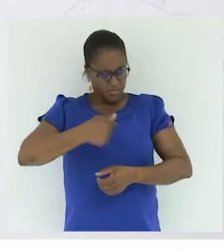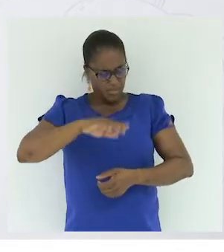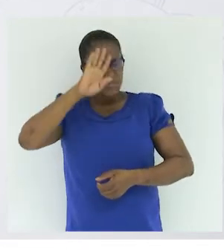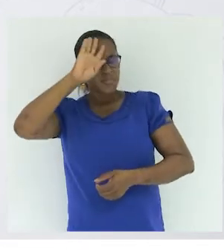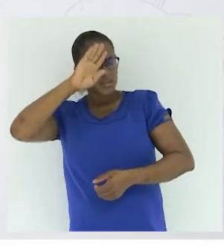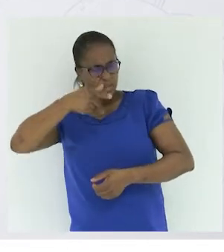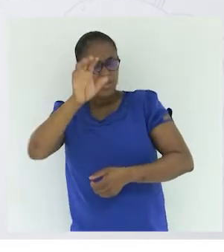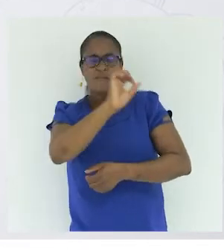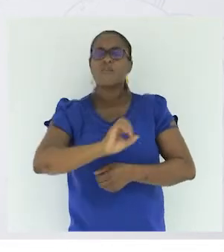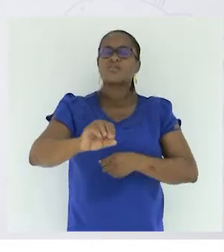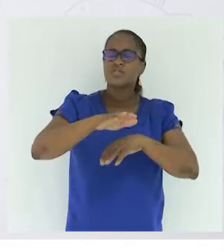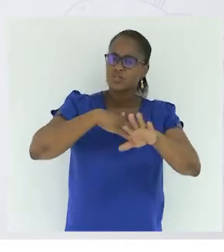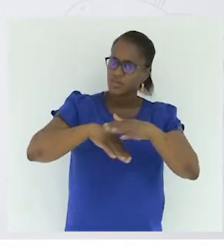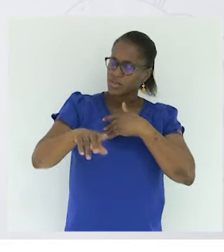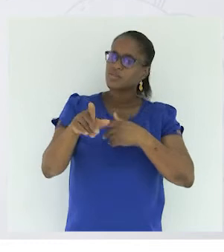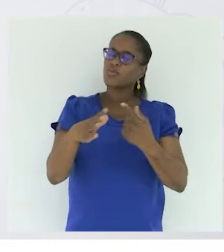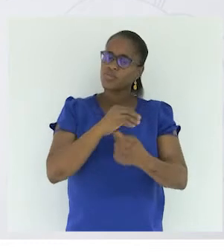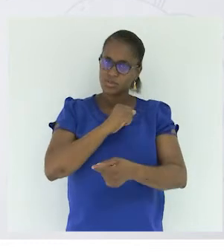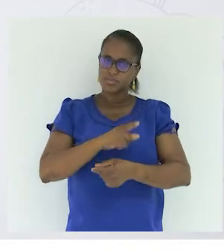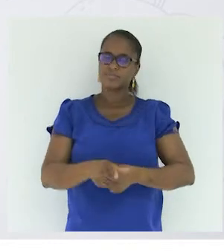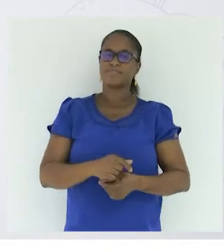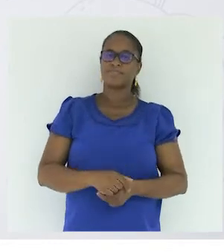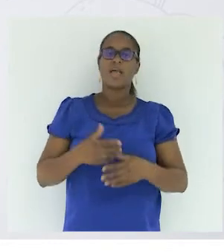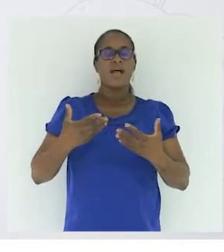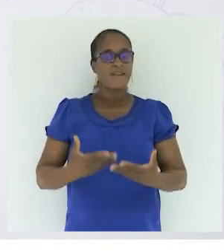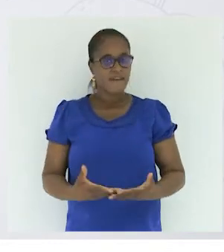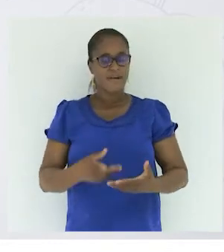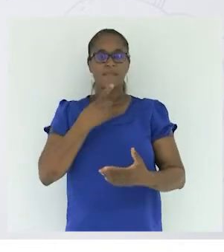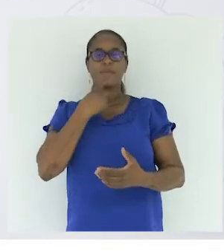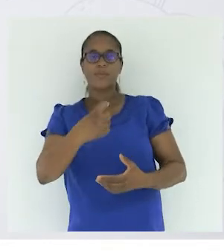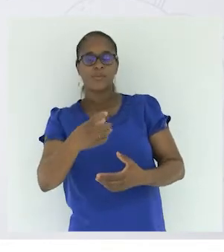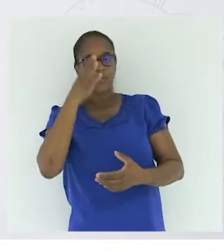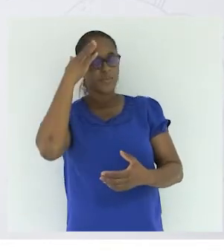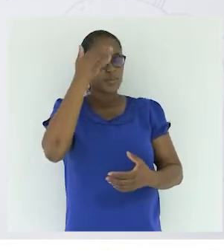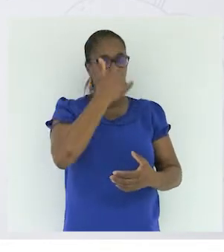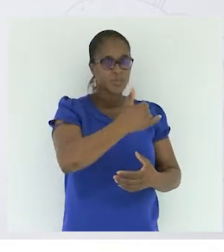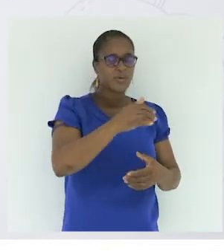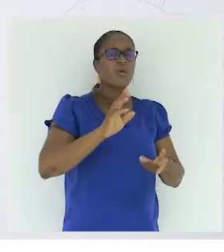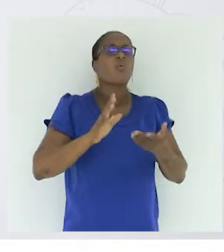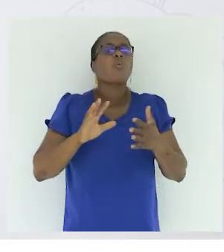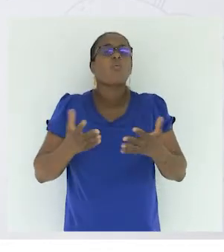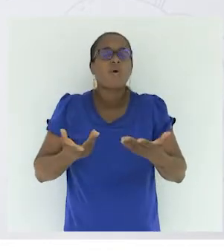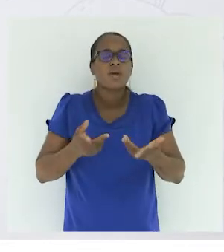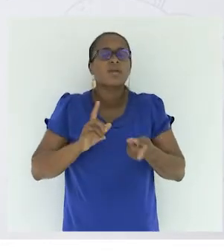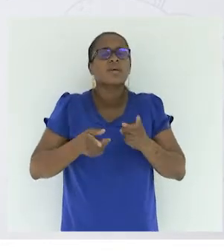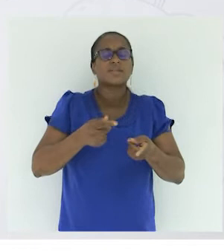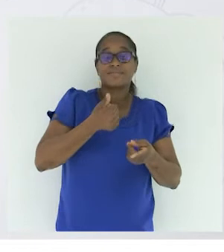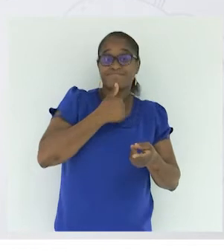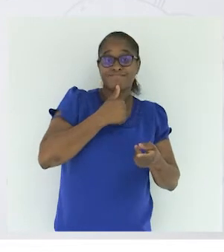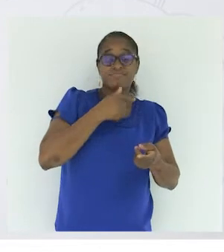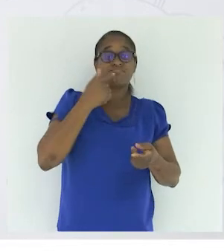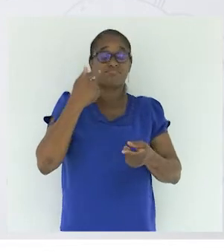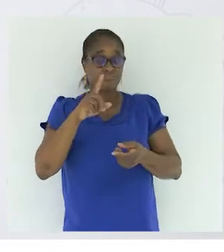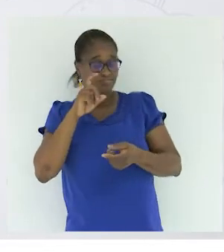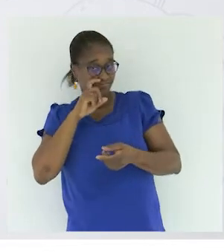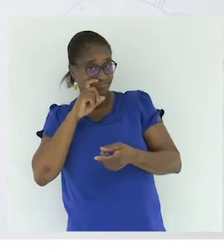que vocês conseguiram fazer. Agora, questão número 2. Que medidas podemos adotar para